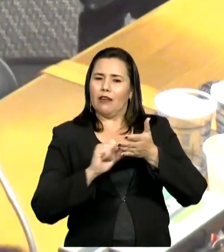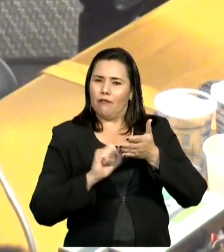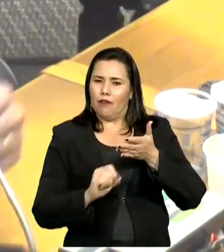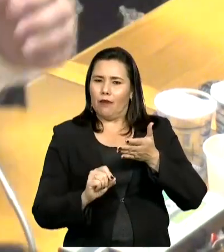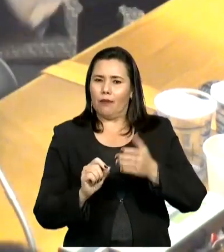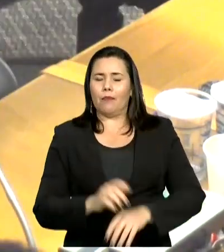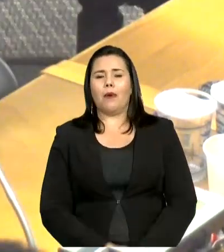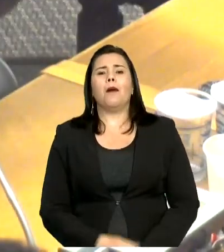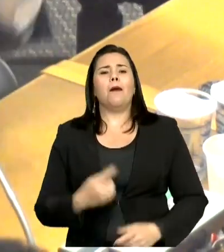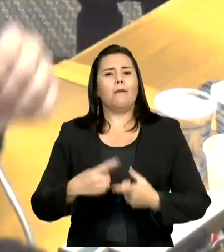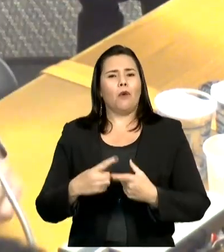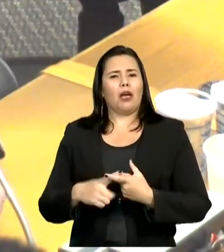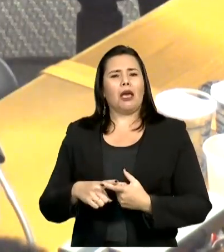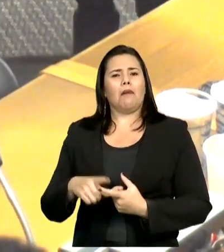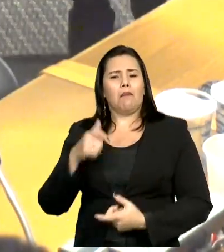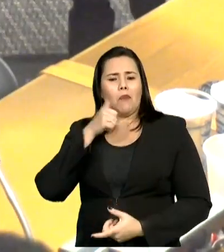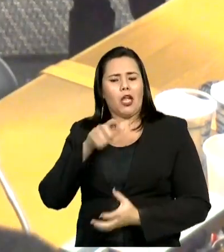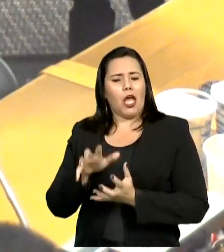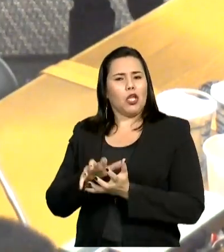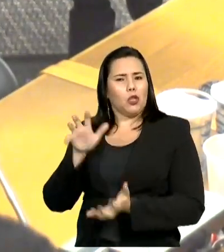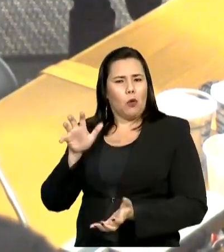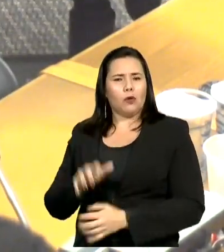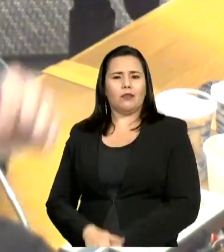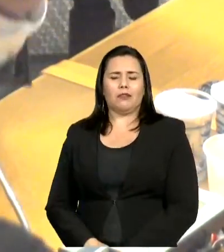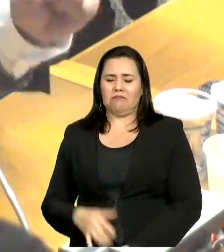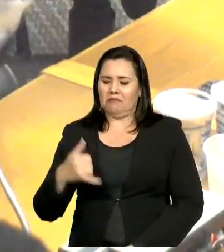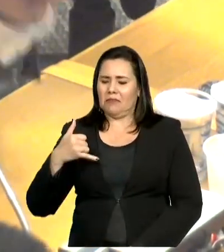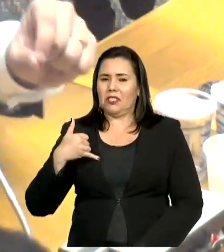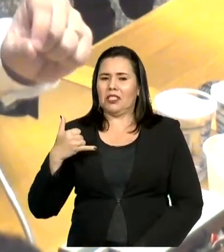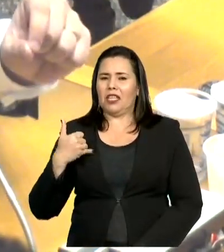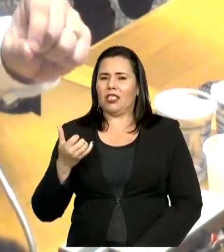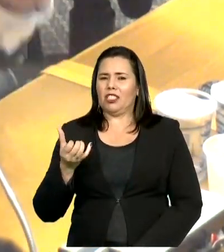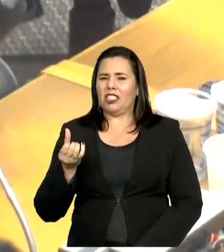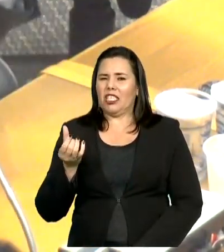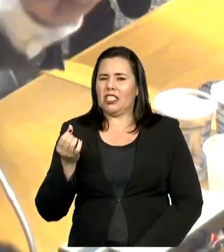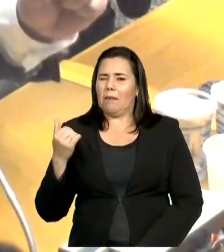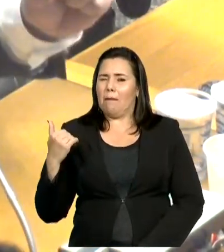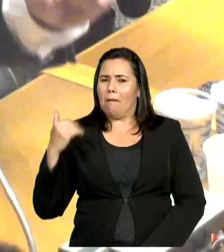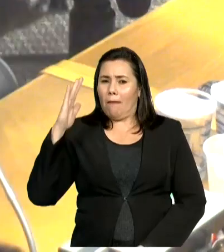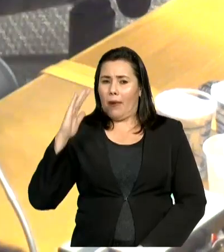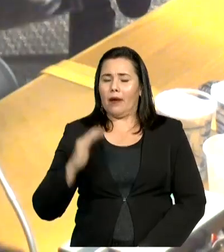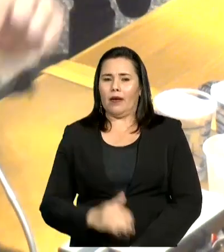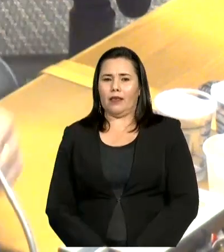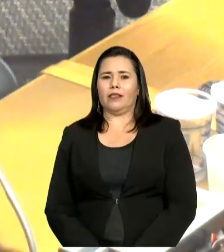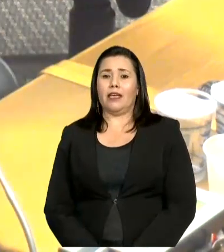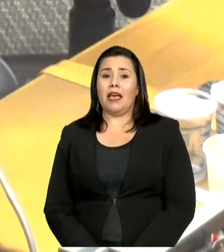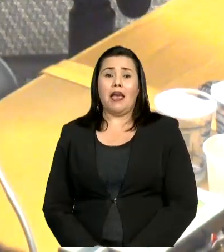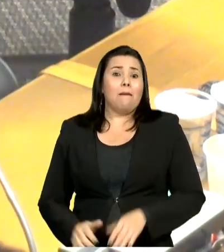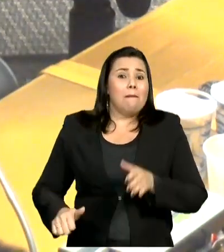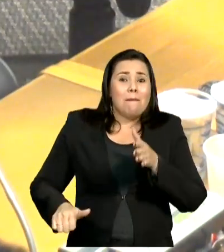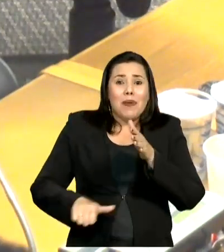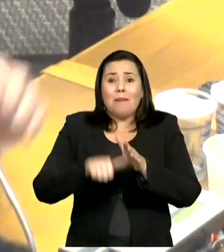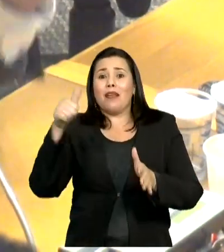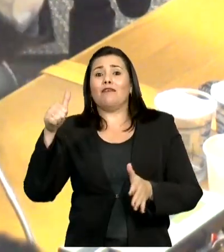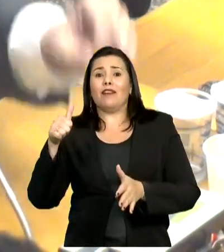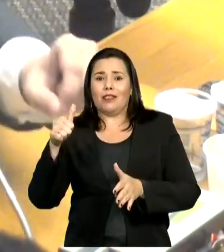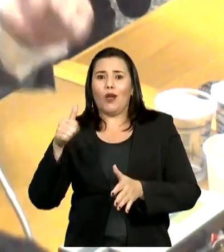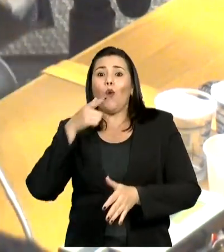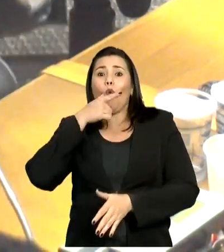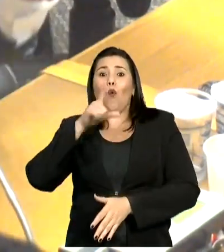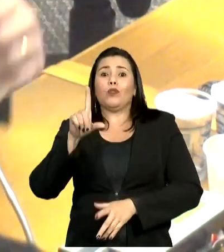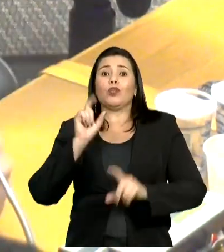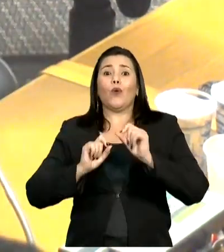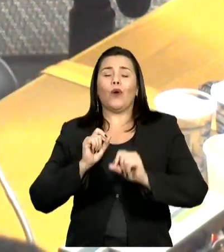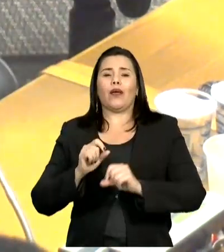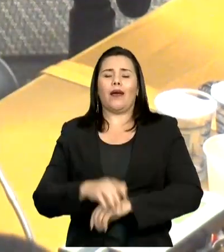da sua vida, já passados mais de 60 anos da sua vida, ela conseguia pela primeira vez ler uma mensagem que mandavam para ela, ler uma